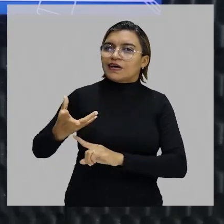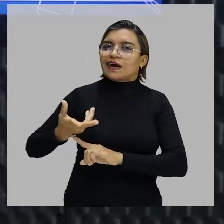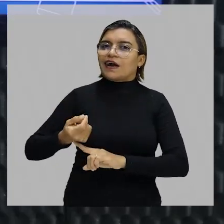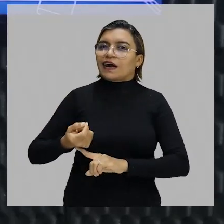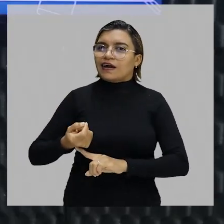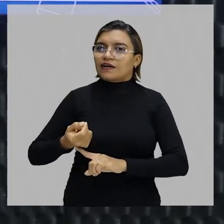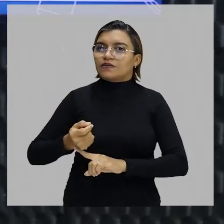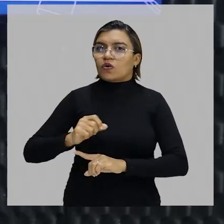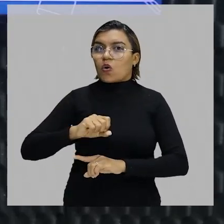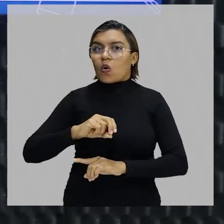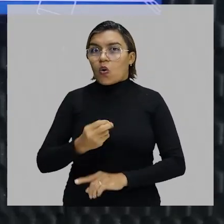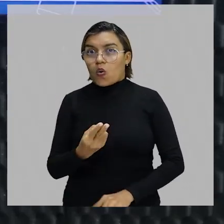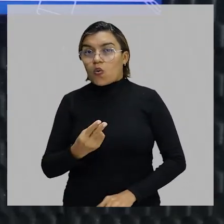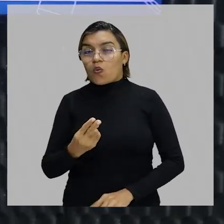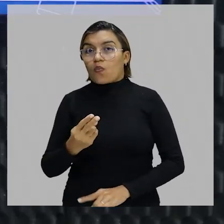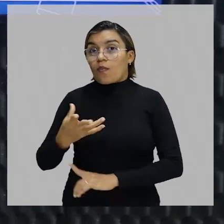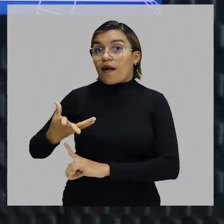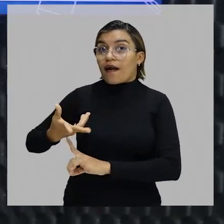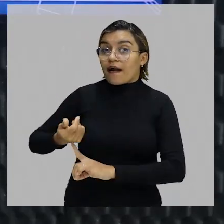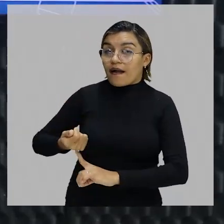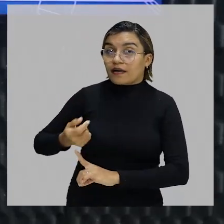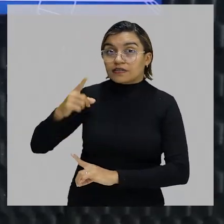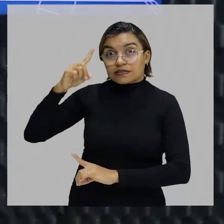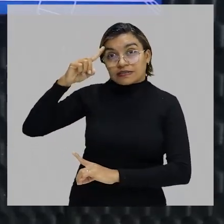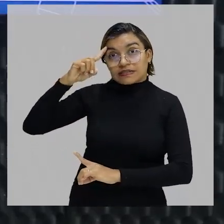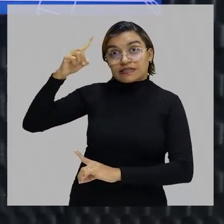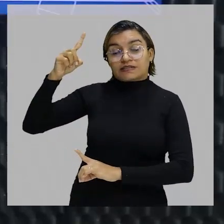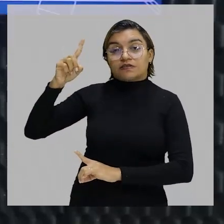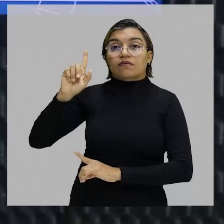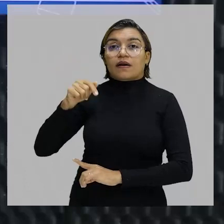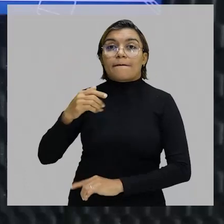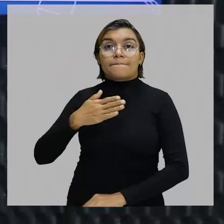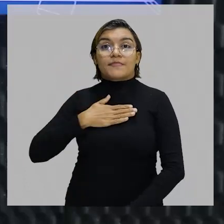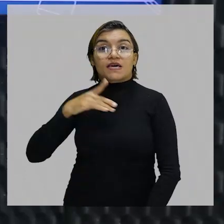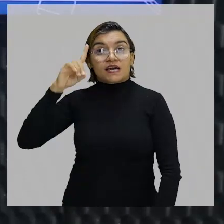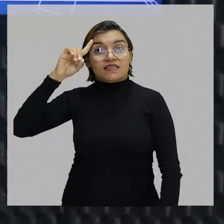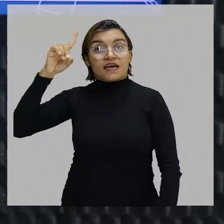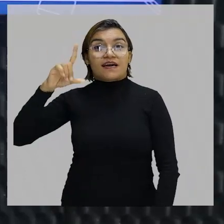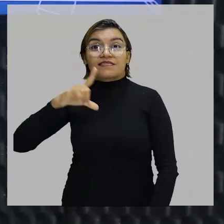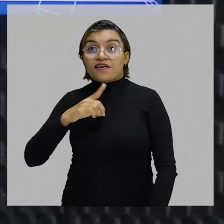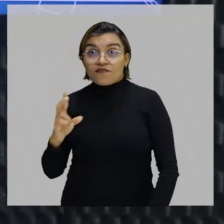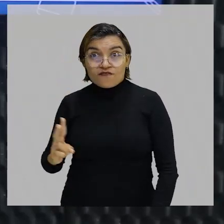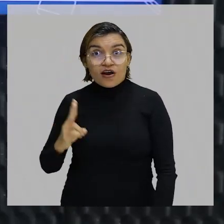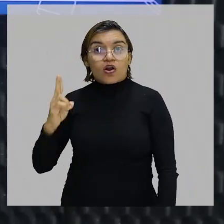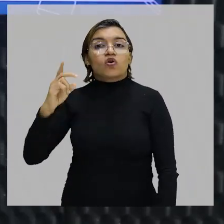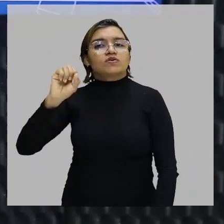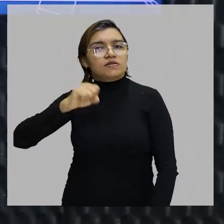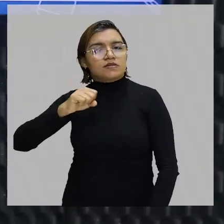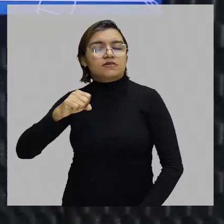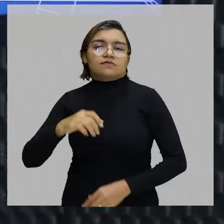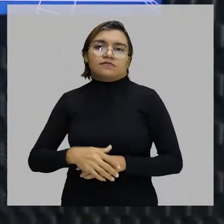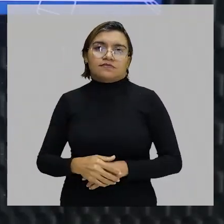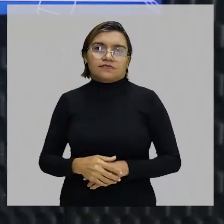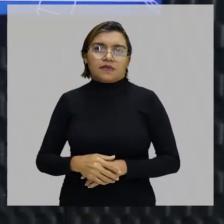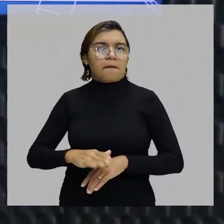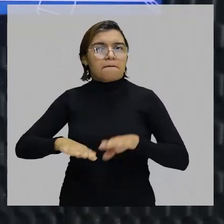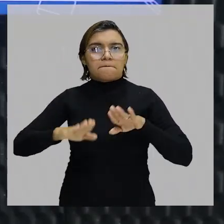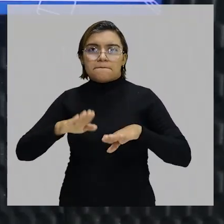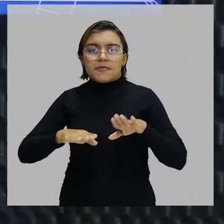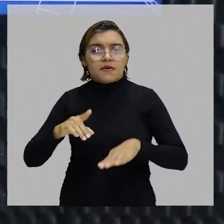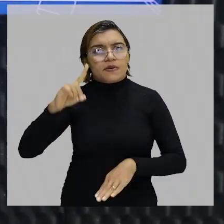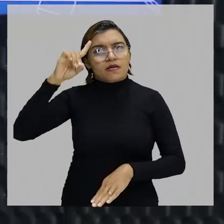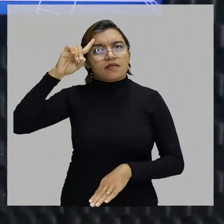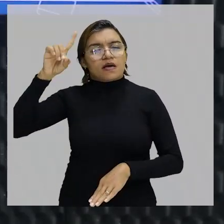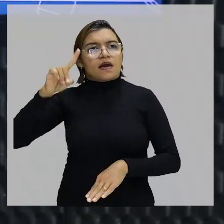ou a arte conceitual é: a minha ideia tem valor? É claro que tem. É óbvio que tem. Mesmo que a ideia para algumas